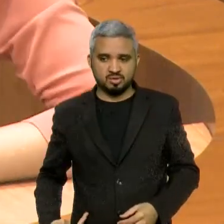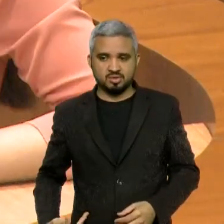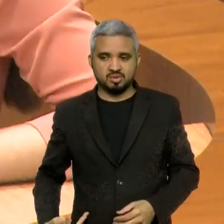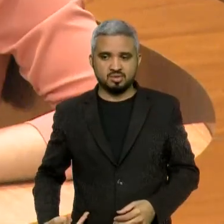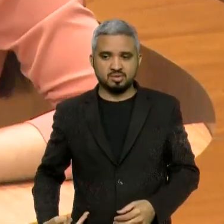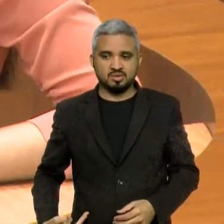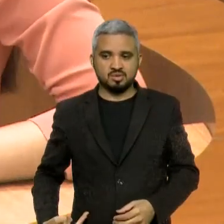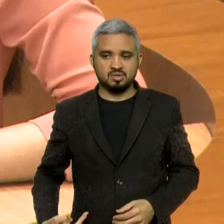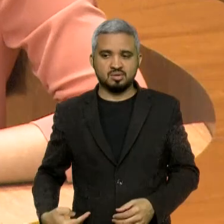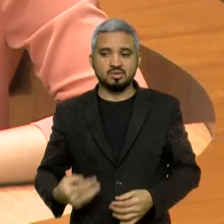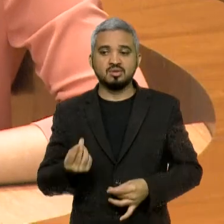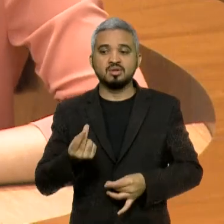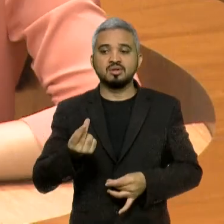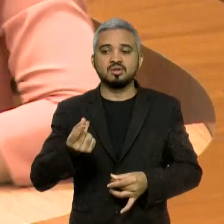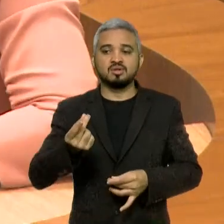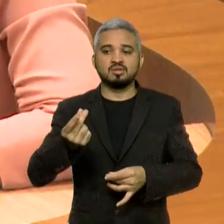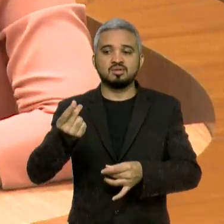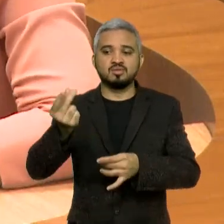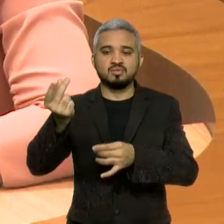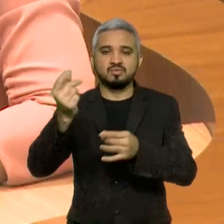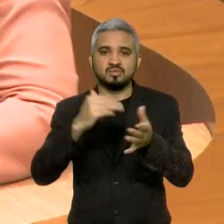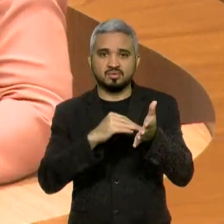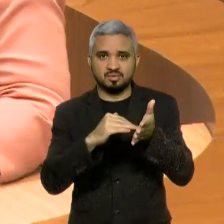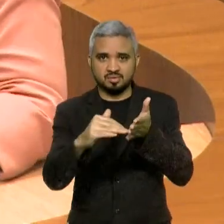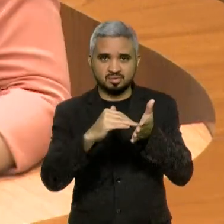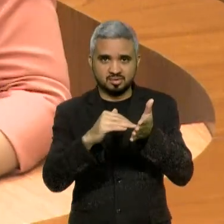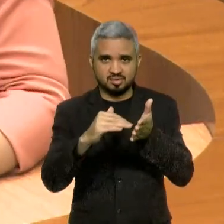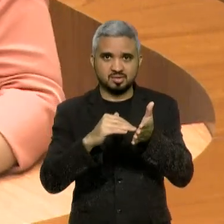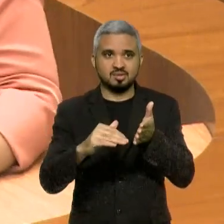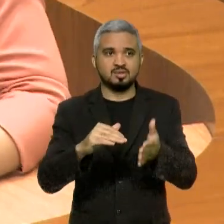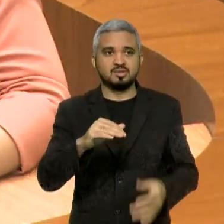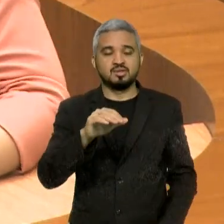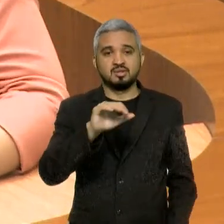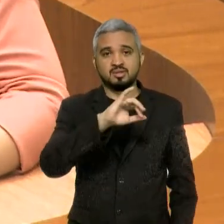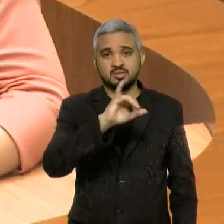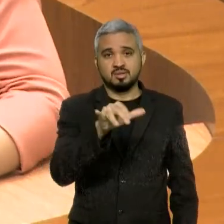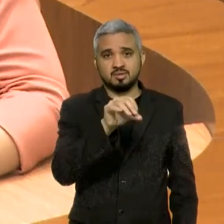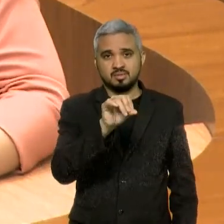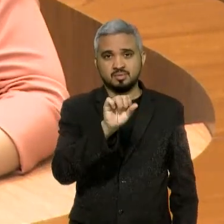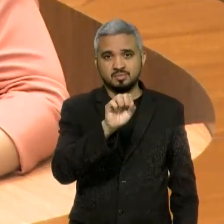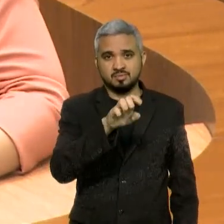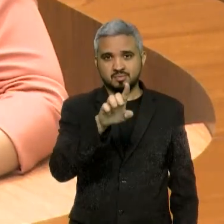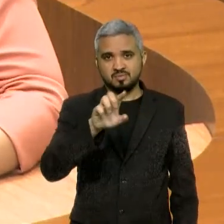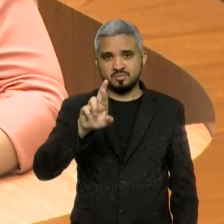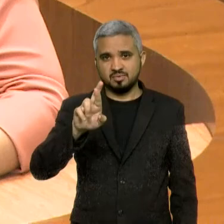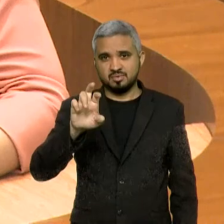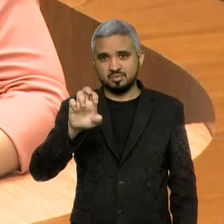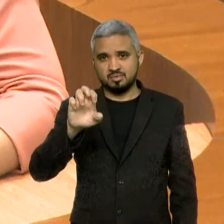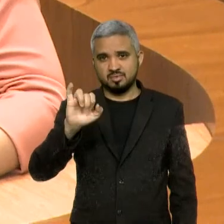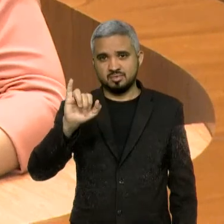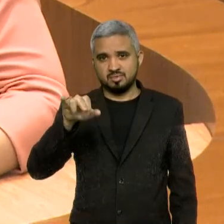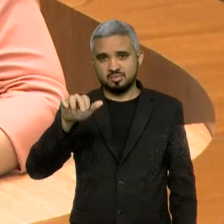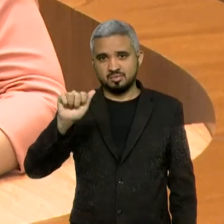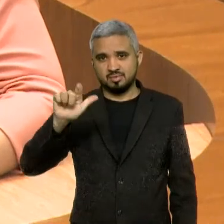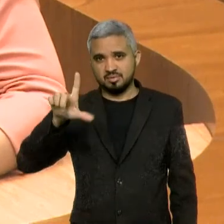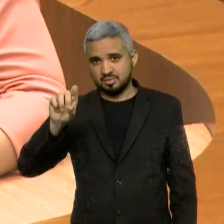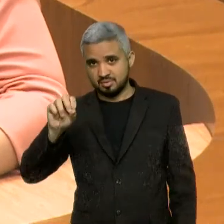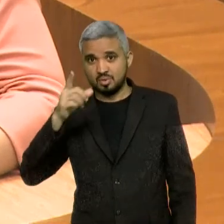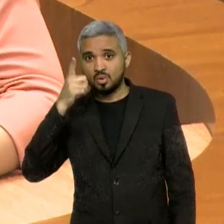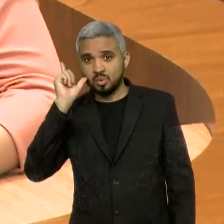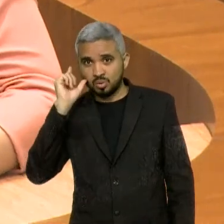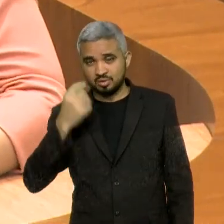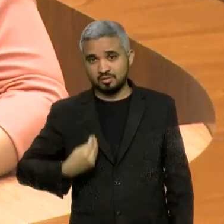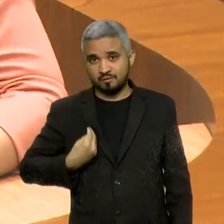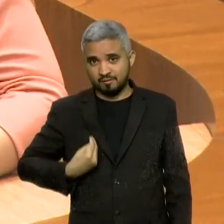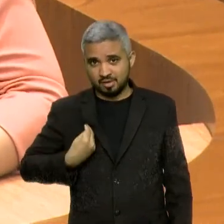nosso eterno governador Zé Reinaldo que estava presente lá sobre como é